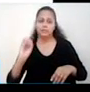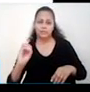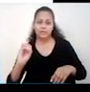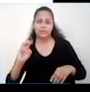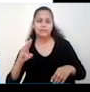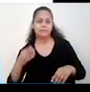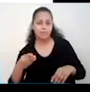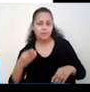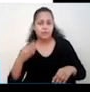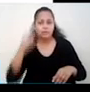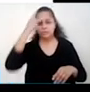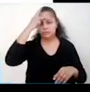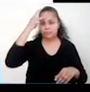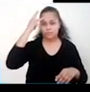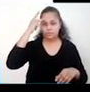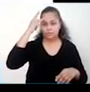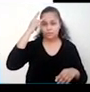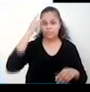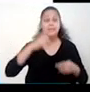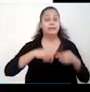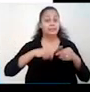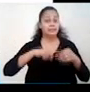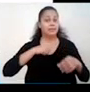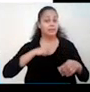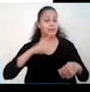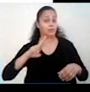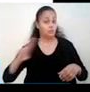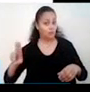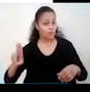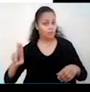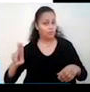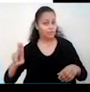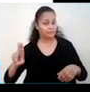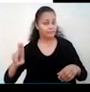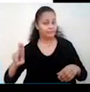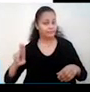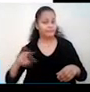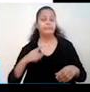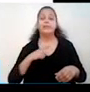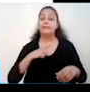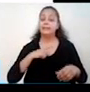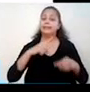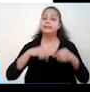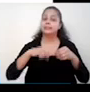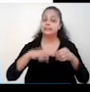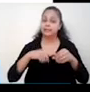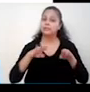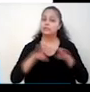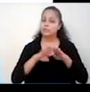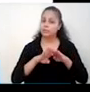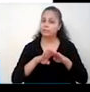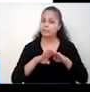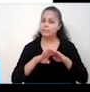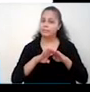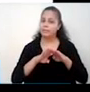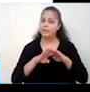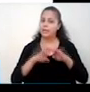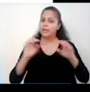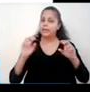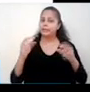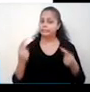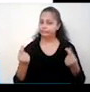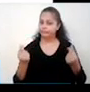Essas cidades têm um nome. E existem também umas cidades que têm um determinado poder econômico,